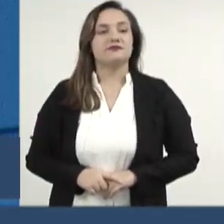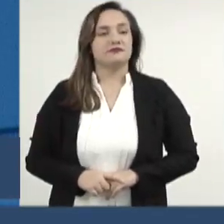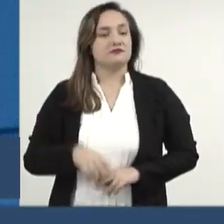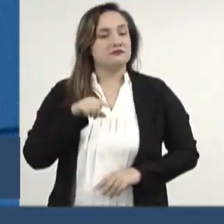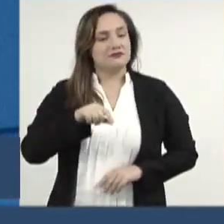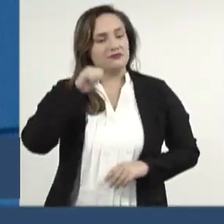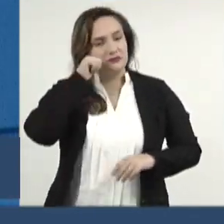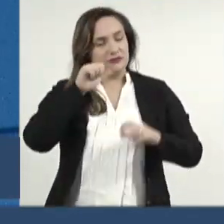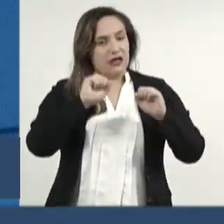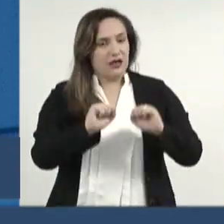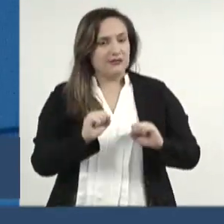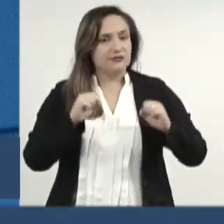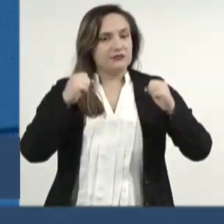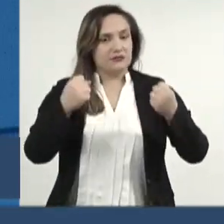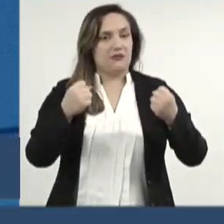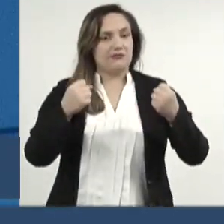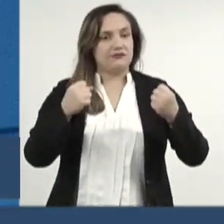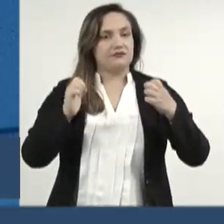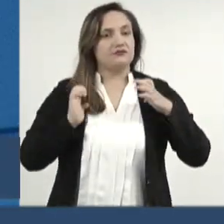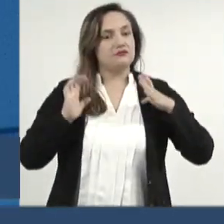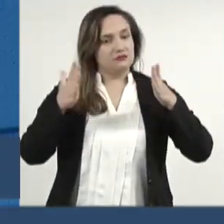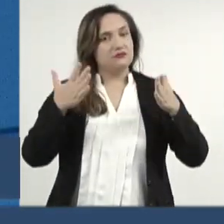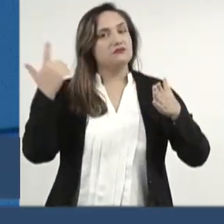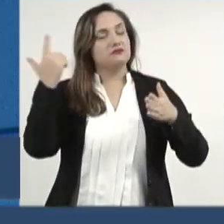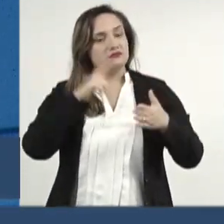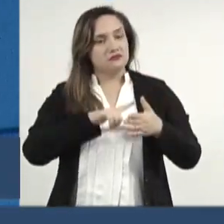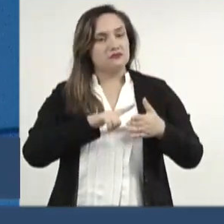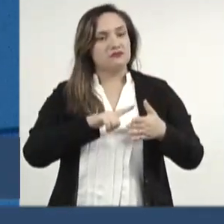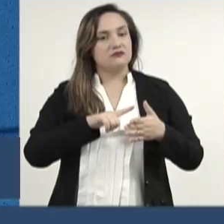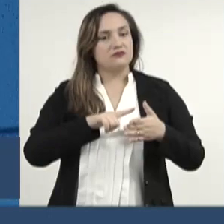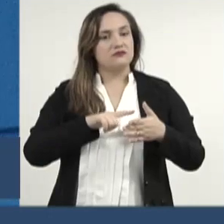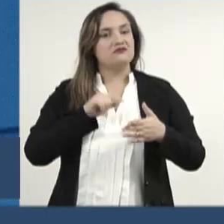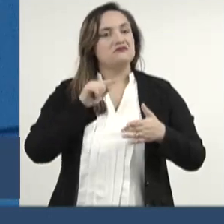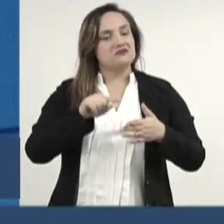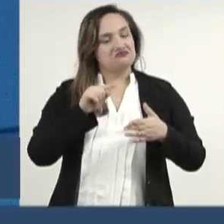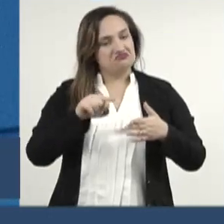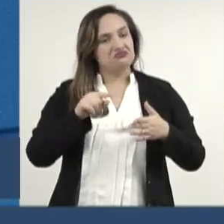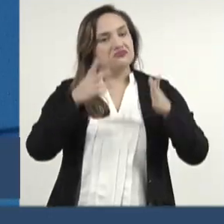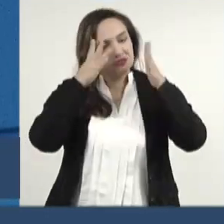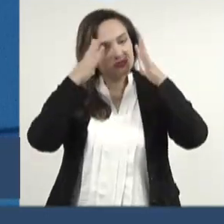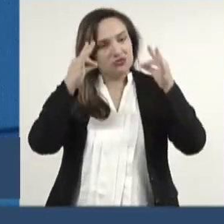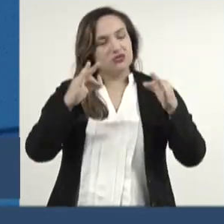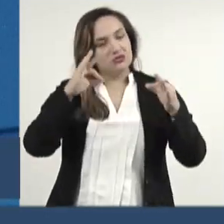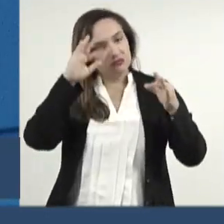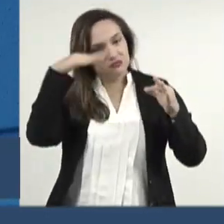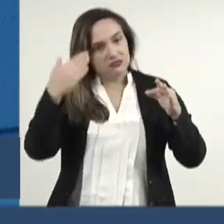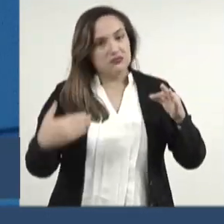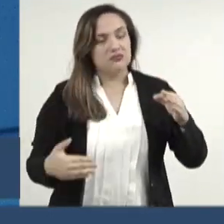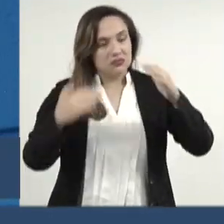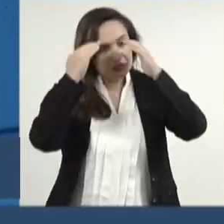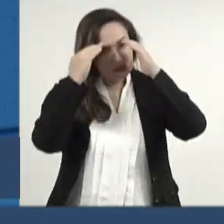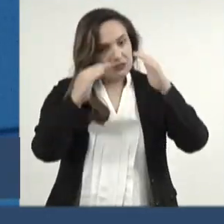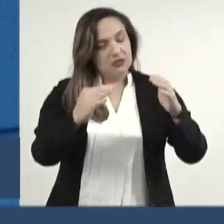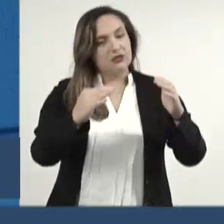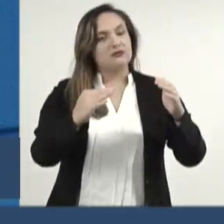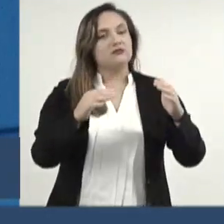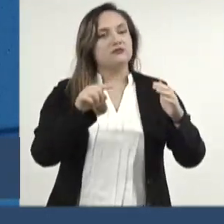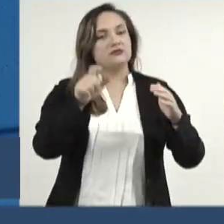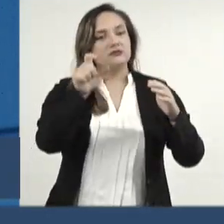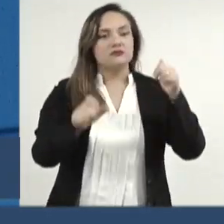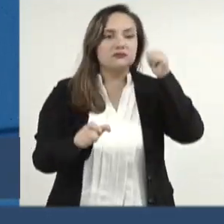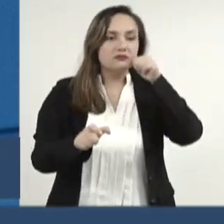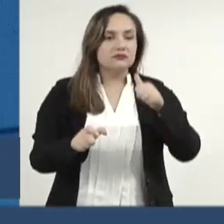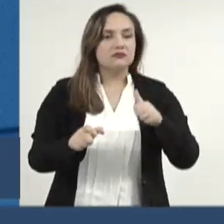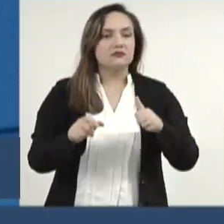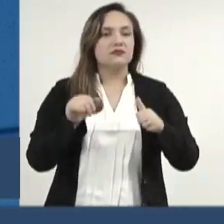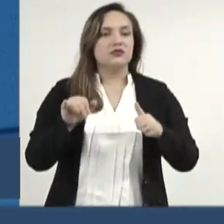evento fosse realizado e realizado com sucesso. Vocês, sim, são dignas de representação e meu respeito como mulheres. E dizer que se